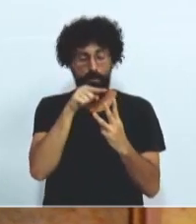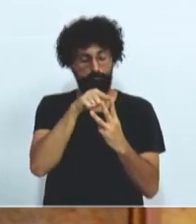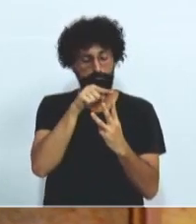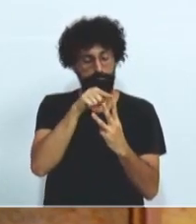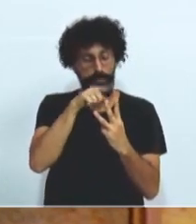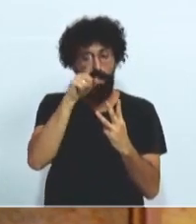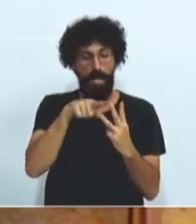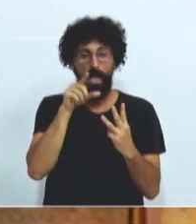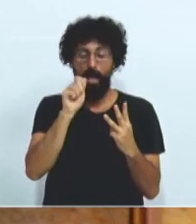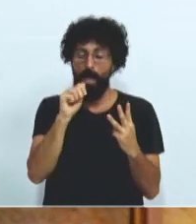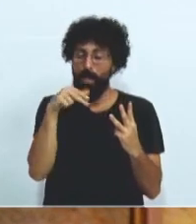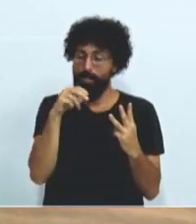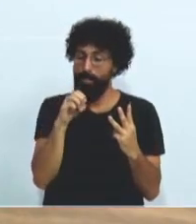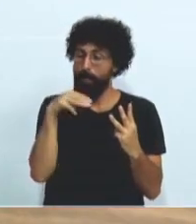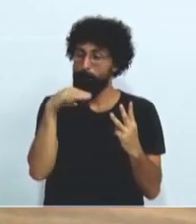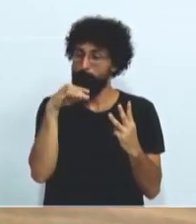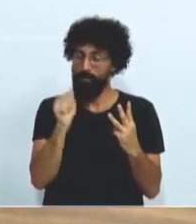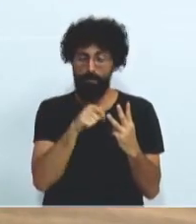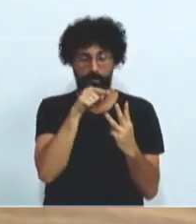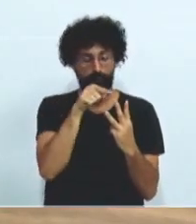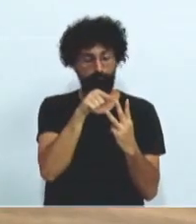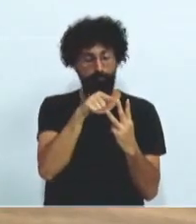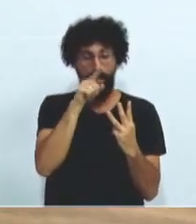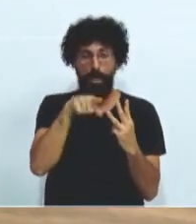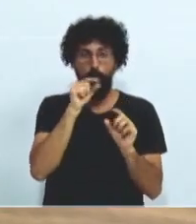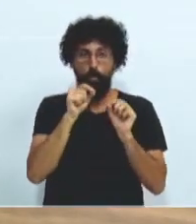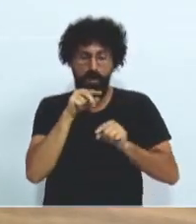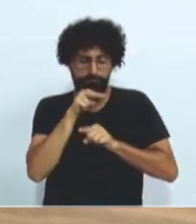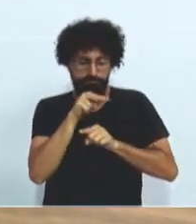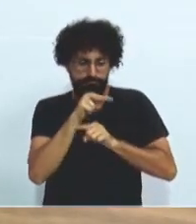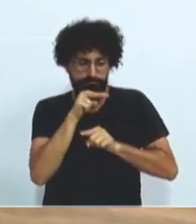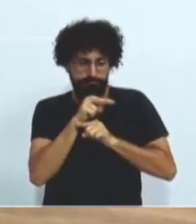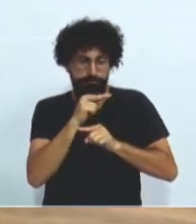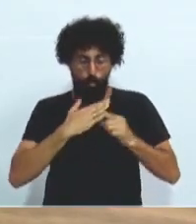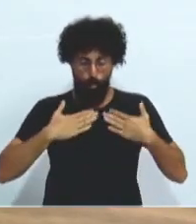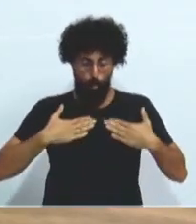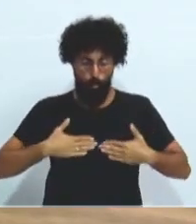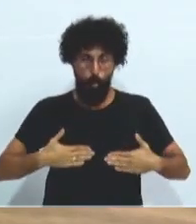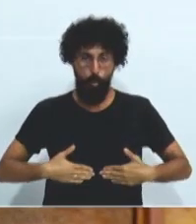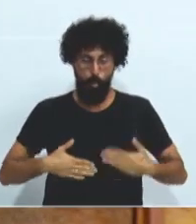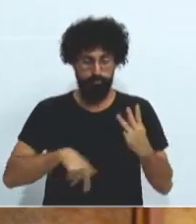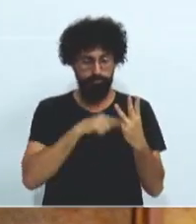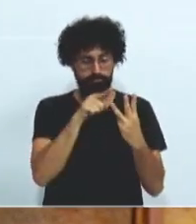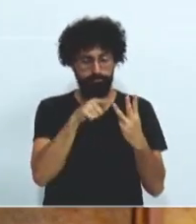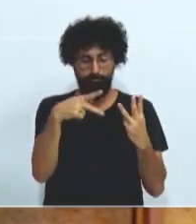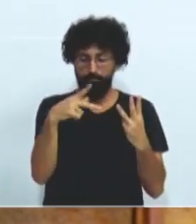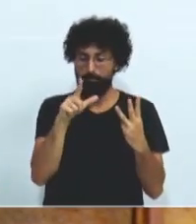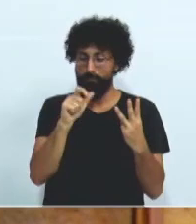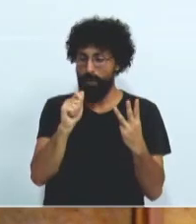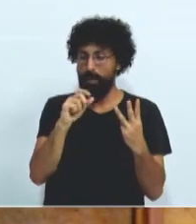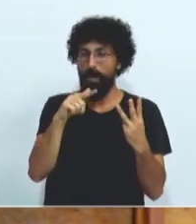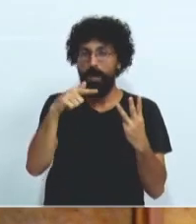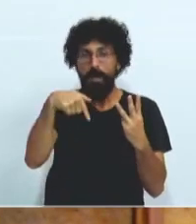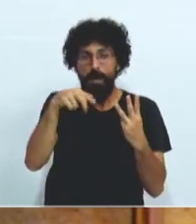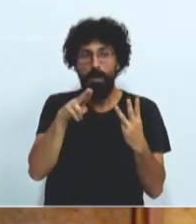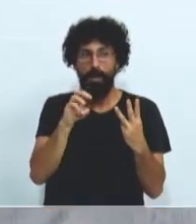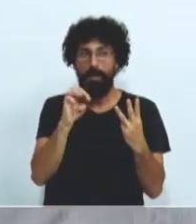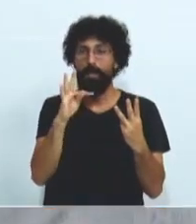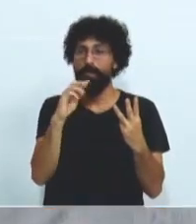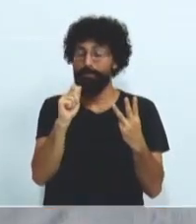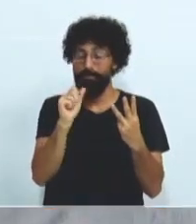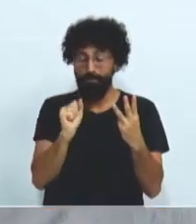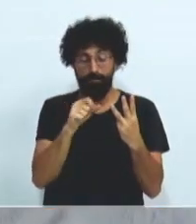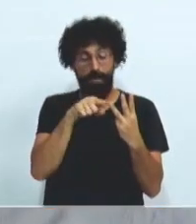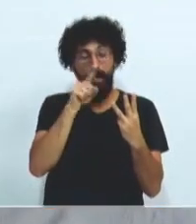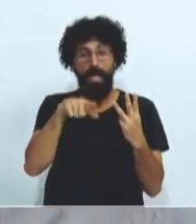Os leucócitos, que são as células de defesa, os nossos soldados. E as plaquetas, que são responsáveis por conter o sangramento.